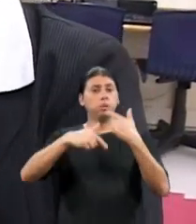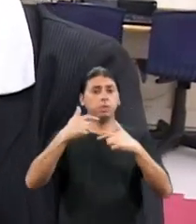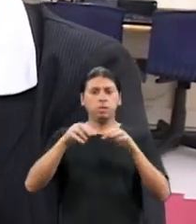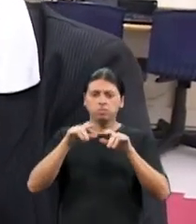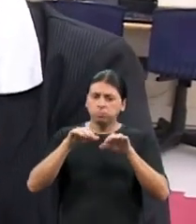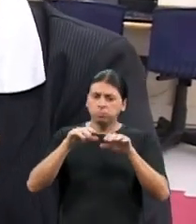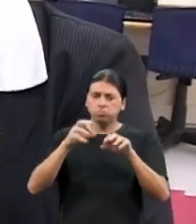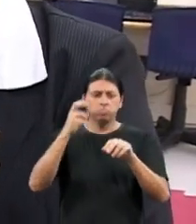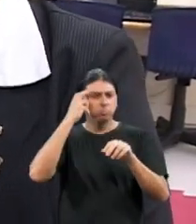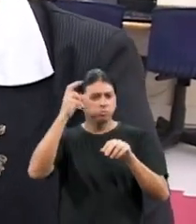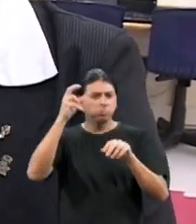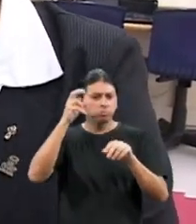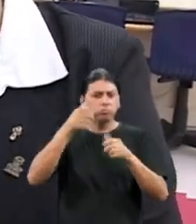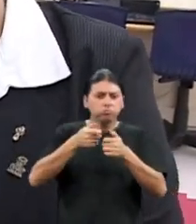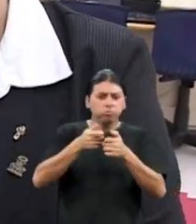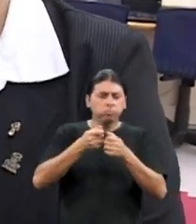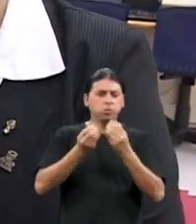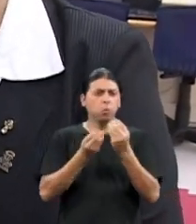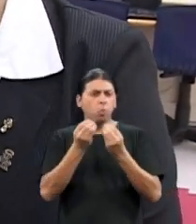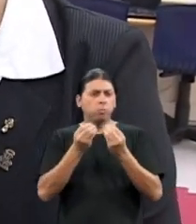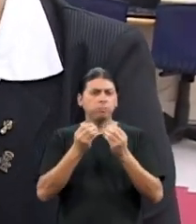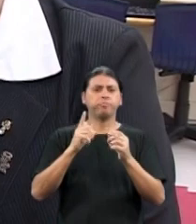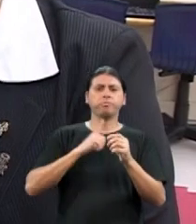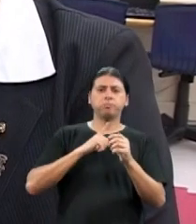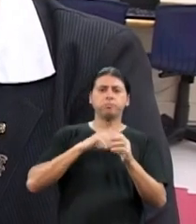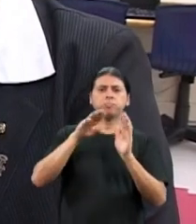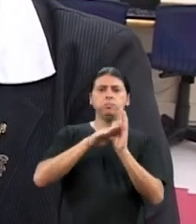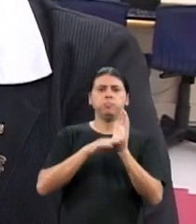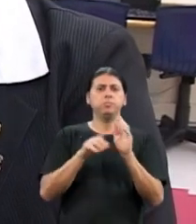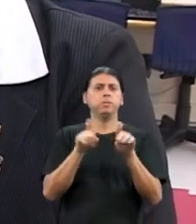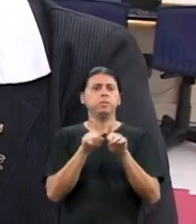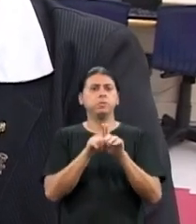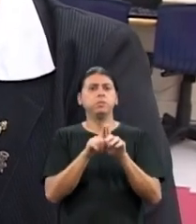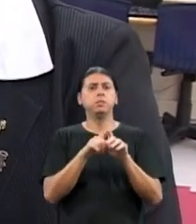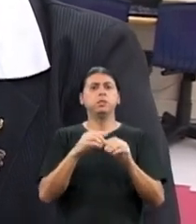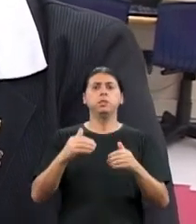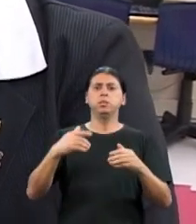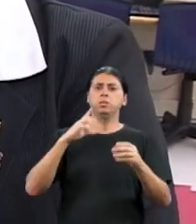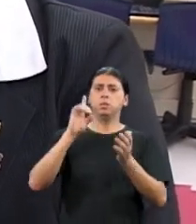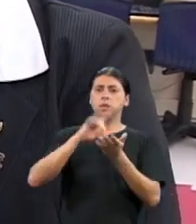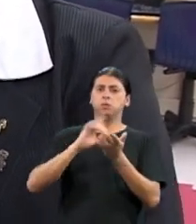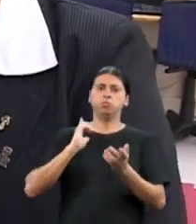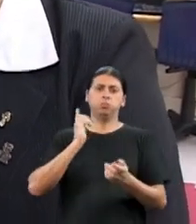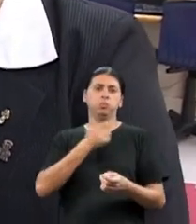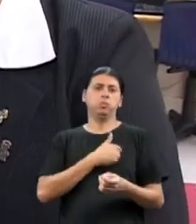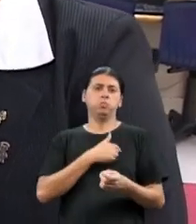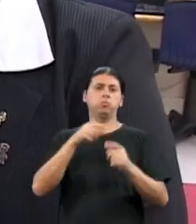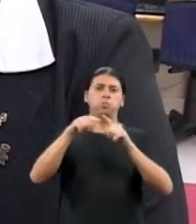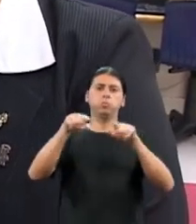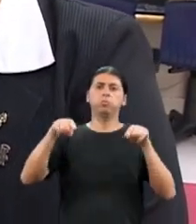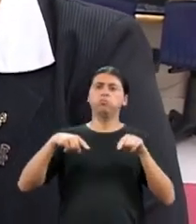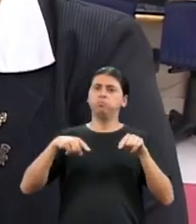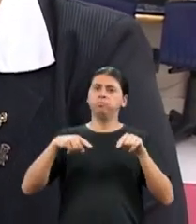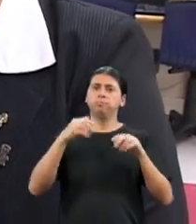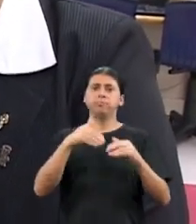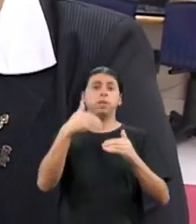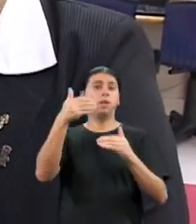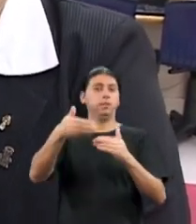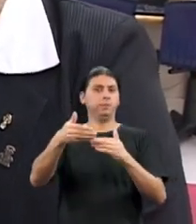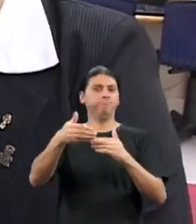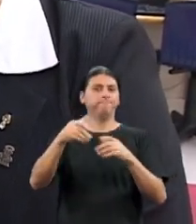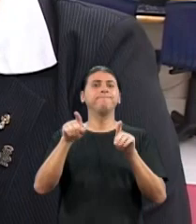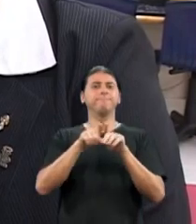alguns comandos de programação, mas isto no nosso caso, extra classe.